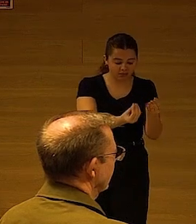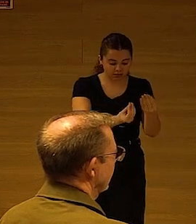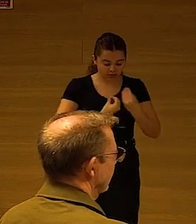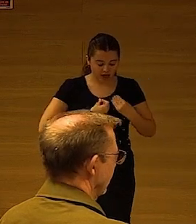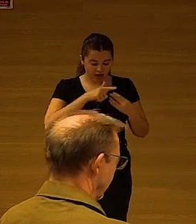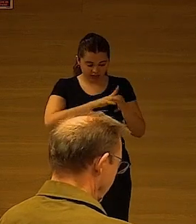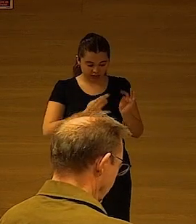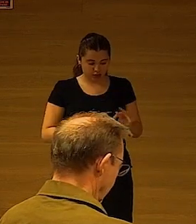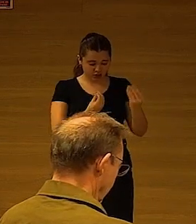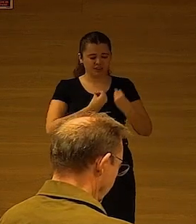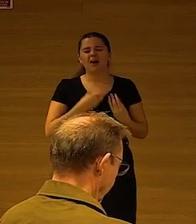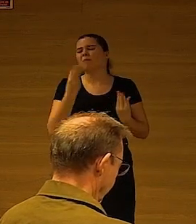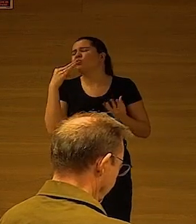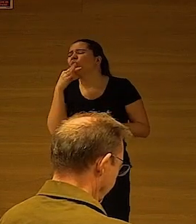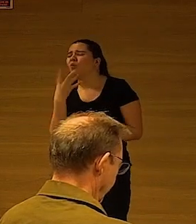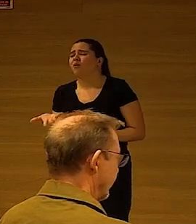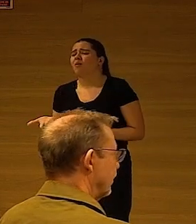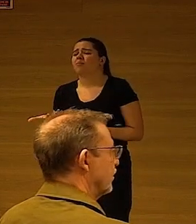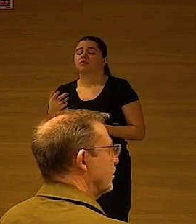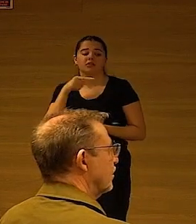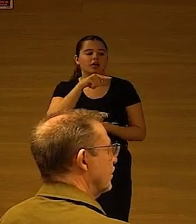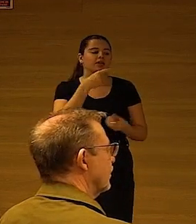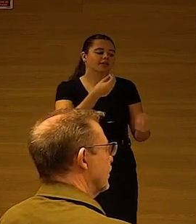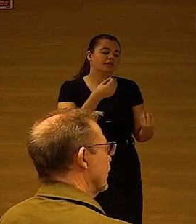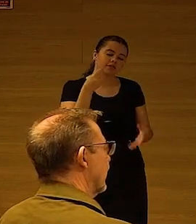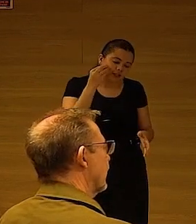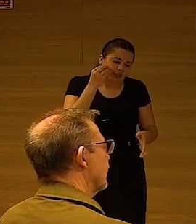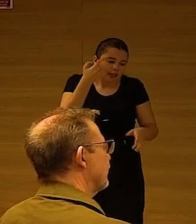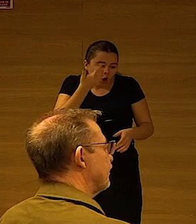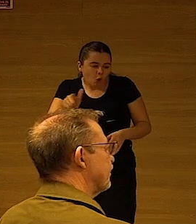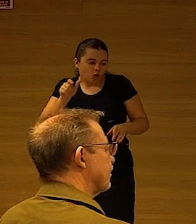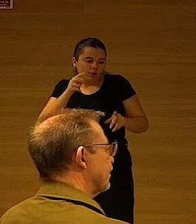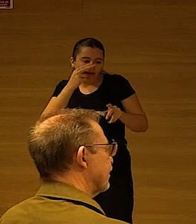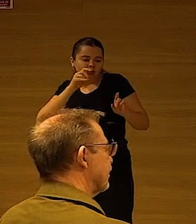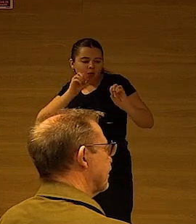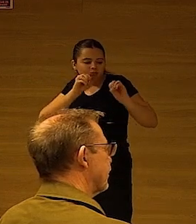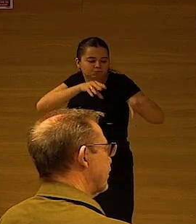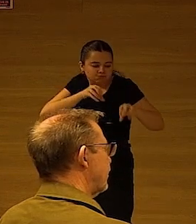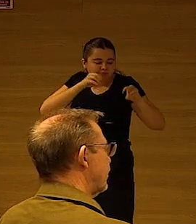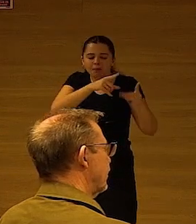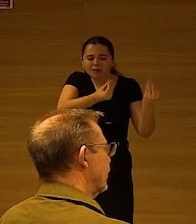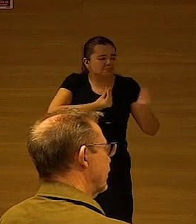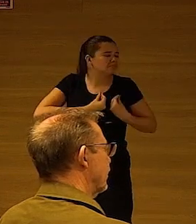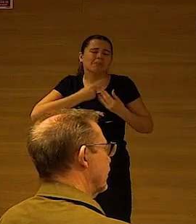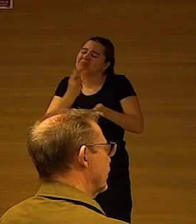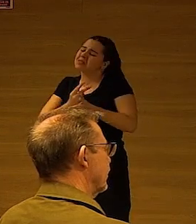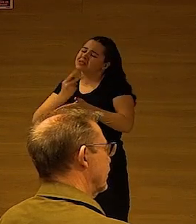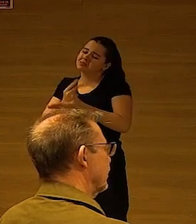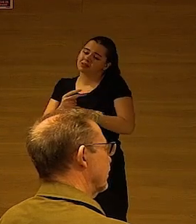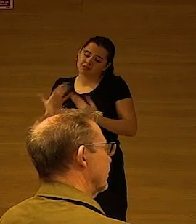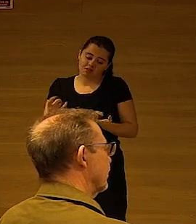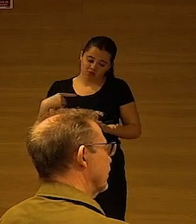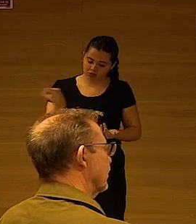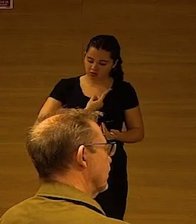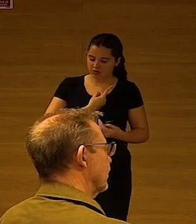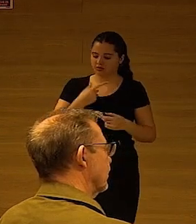lá imputando outras coisas para ver se dá um start. Só que quem vai escrever terá que ser eles. E aí você também pode